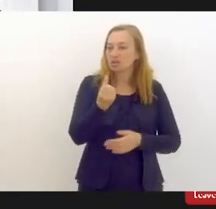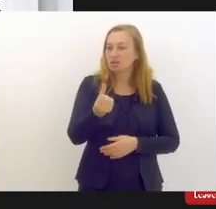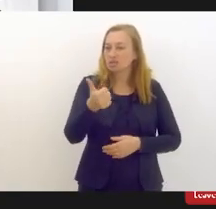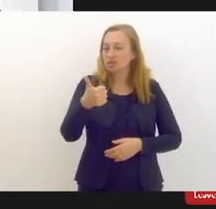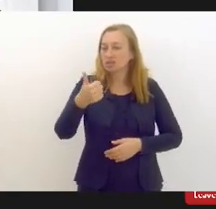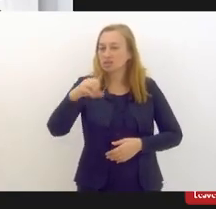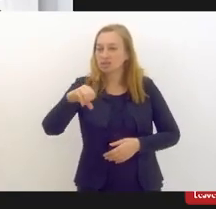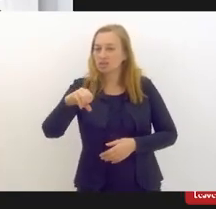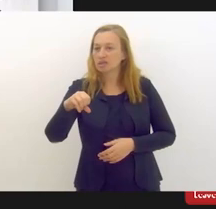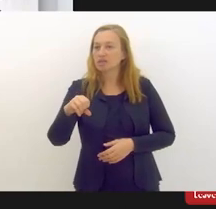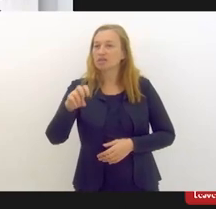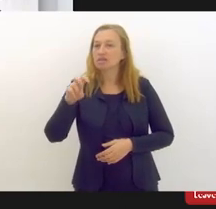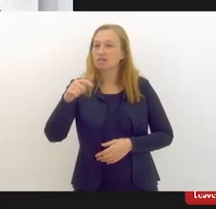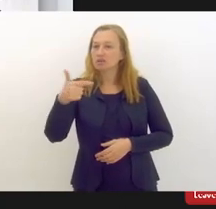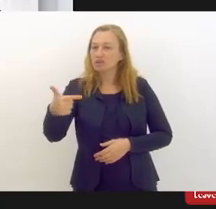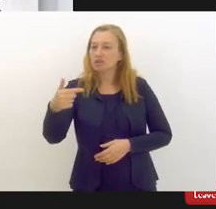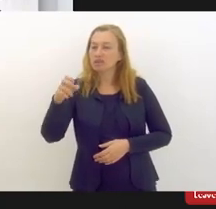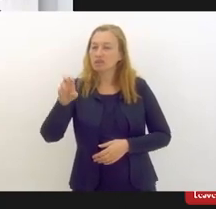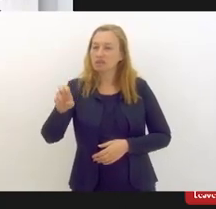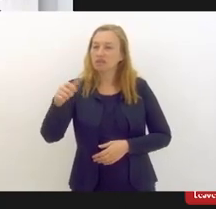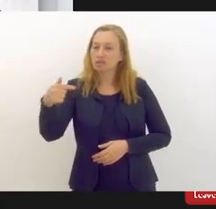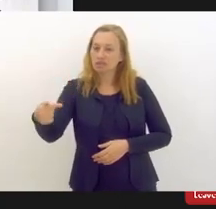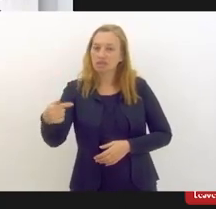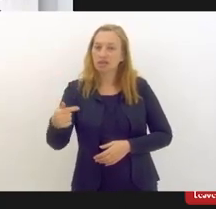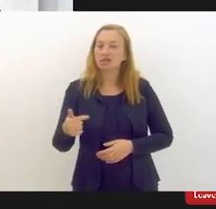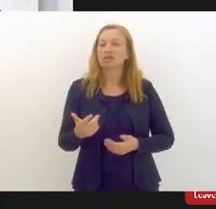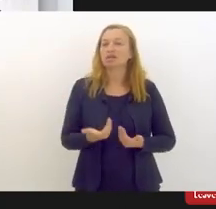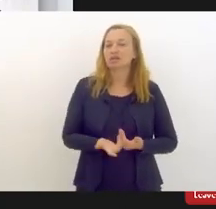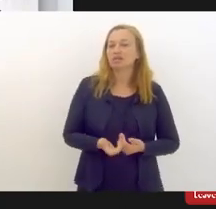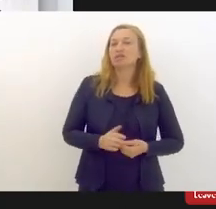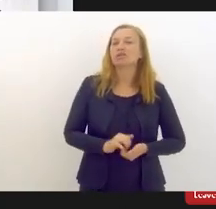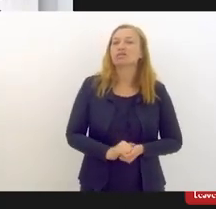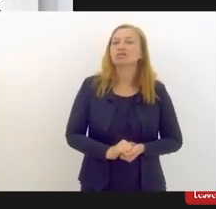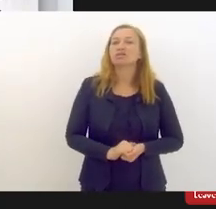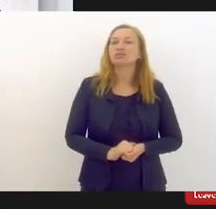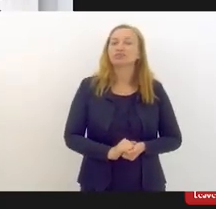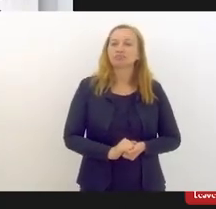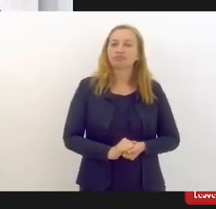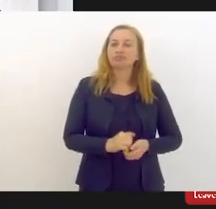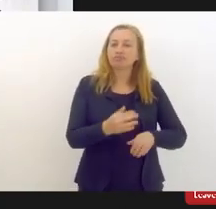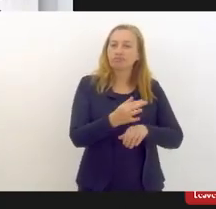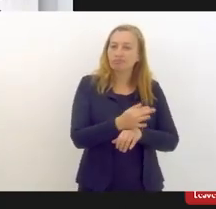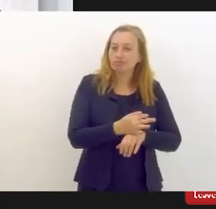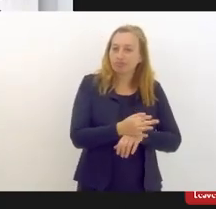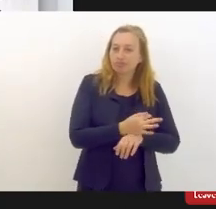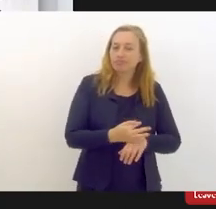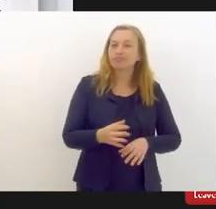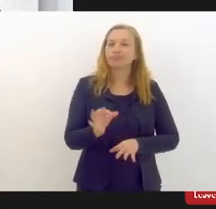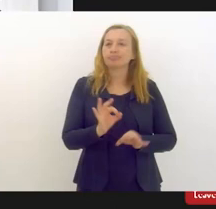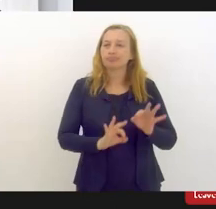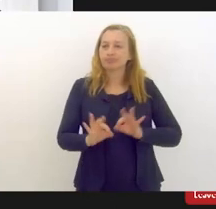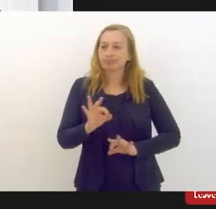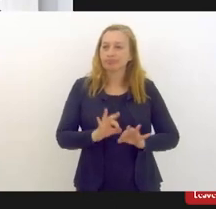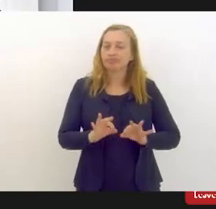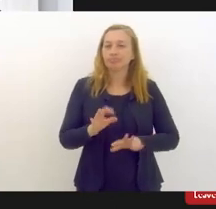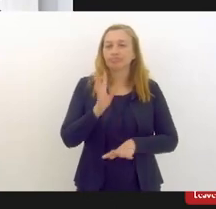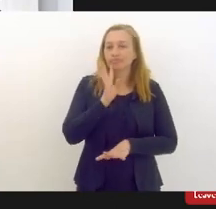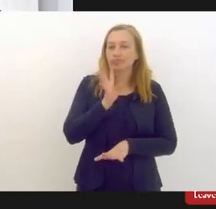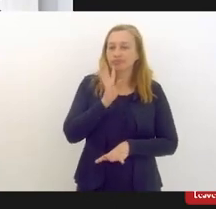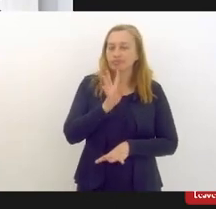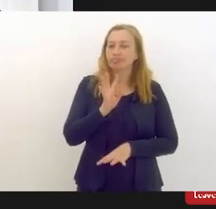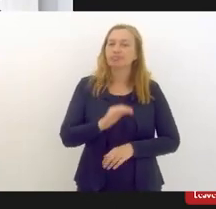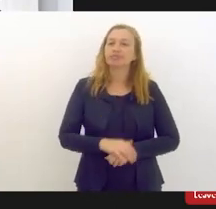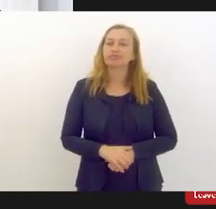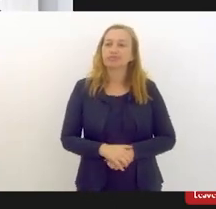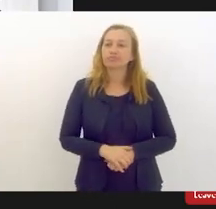de janeiro, né? Então, com atividades culturais e esportivas. É um projeto também muito, muito bacana e